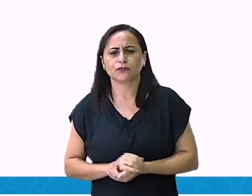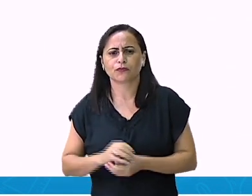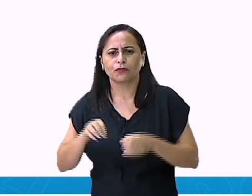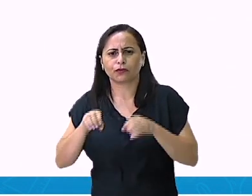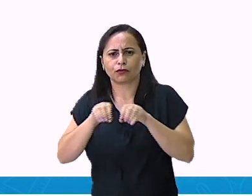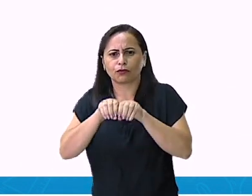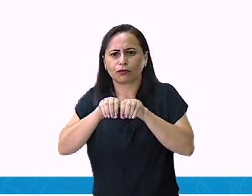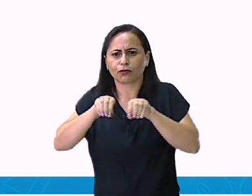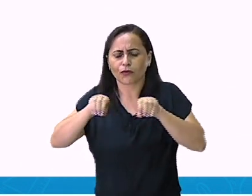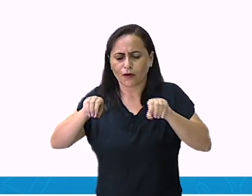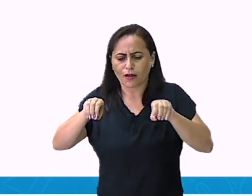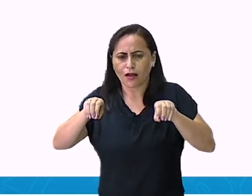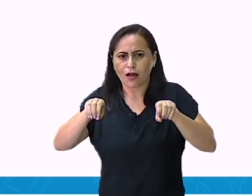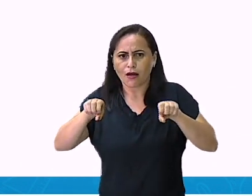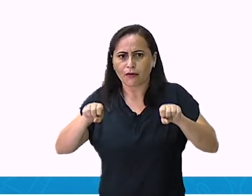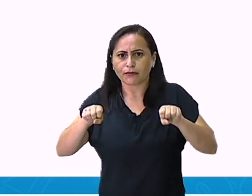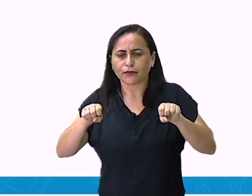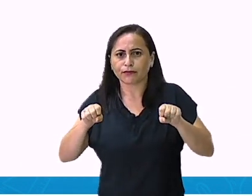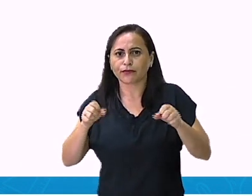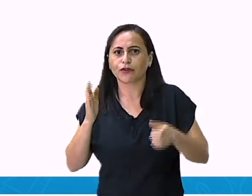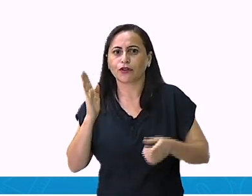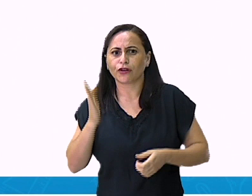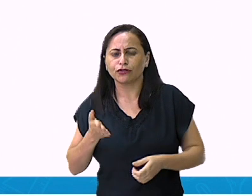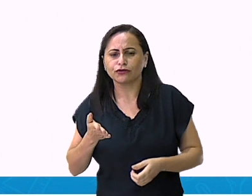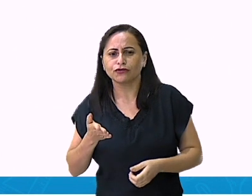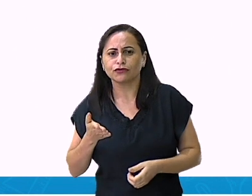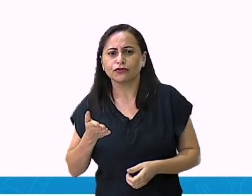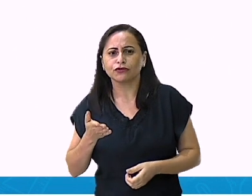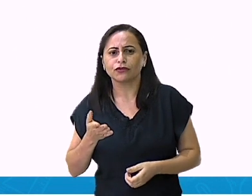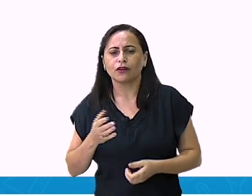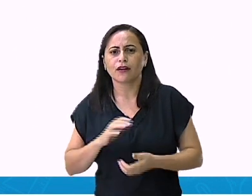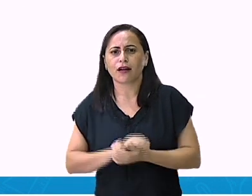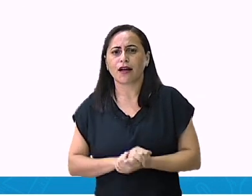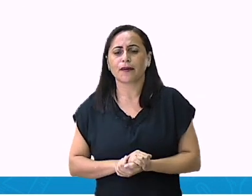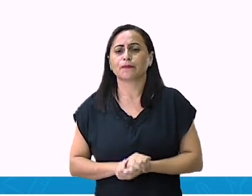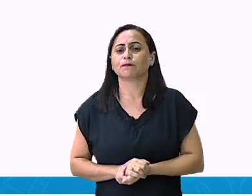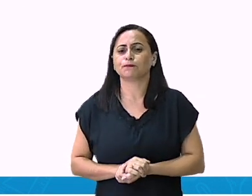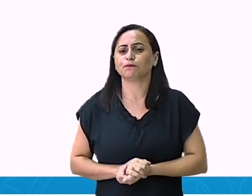Salame. Ela tinha comido salame e agora foi salsicha.